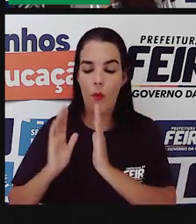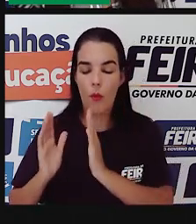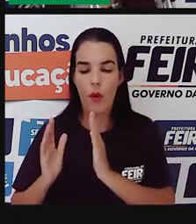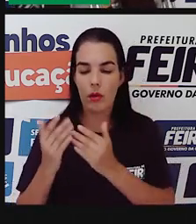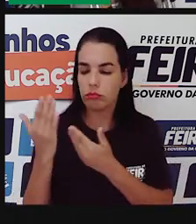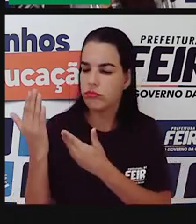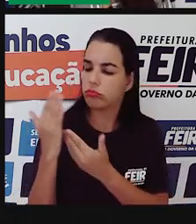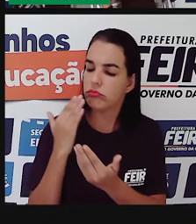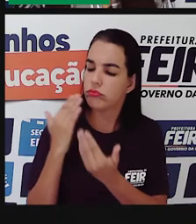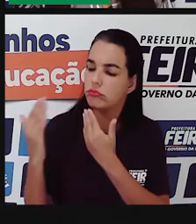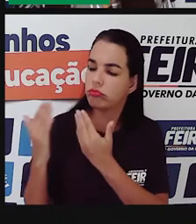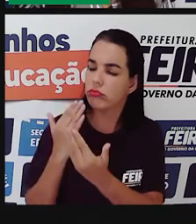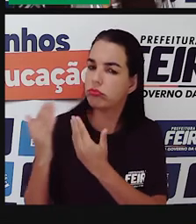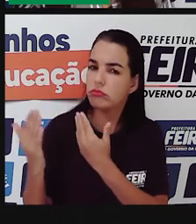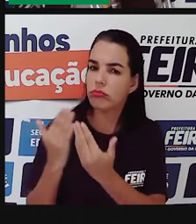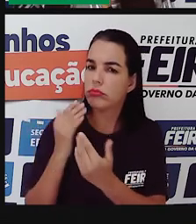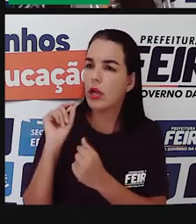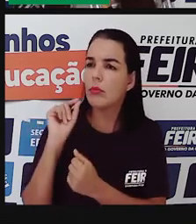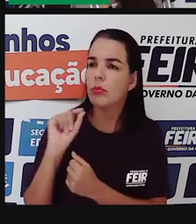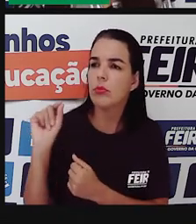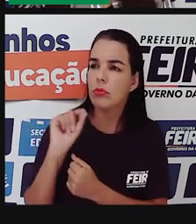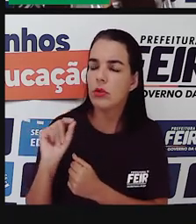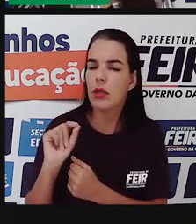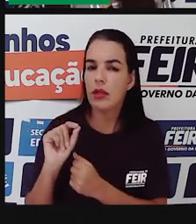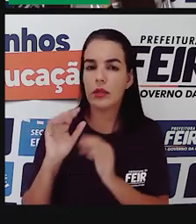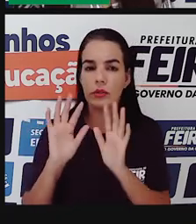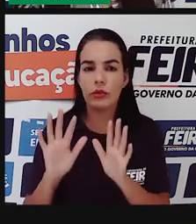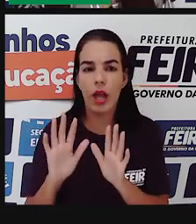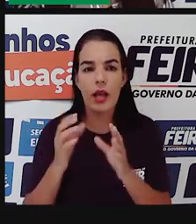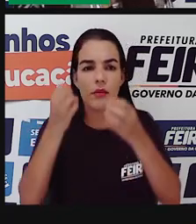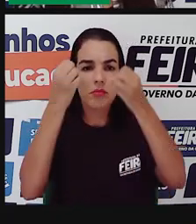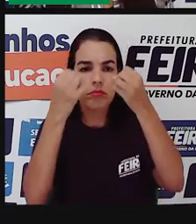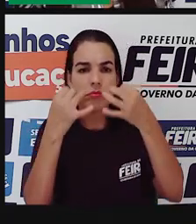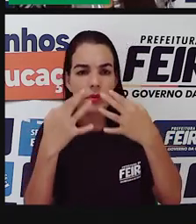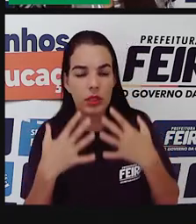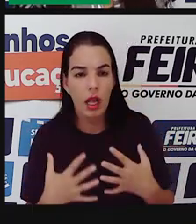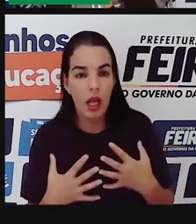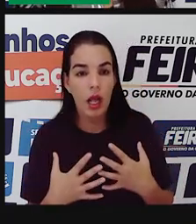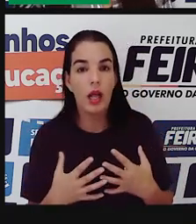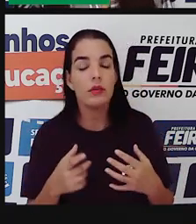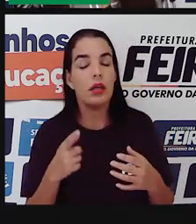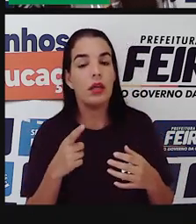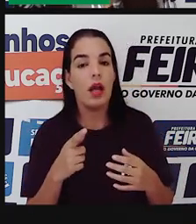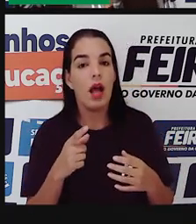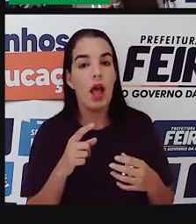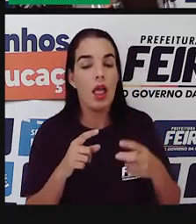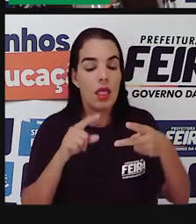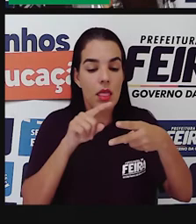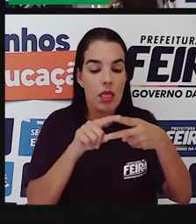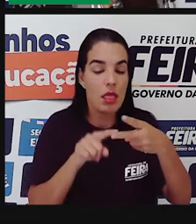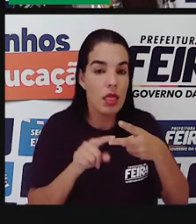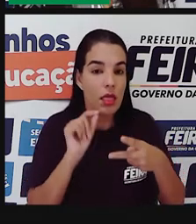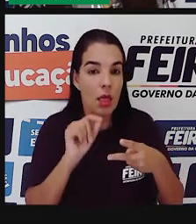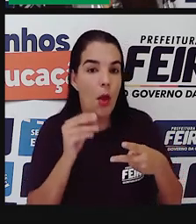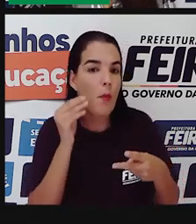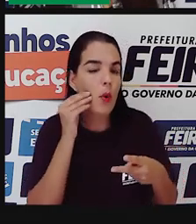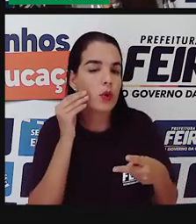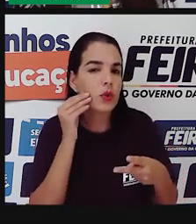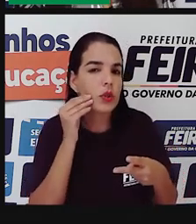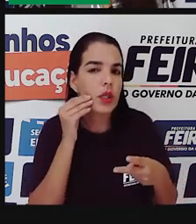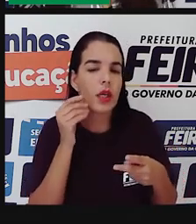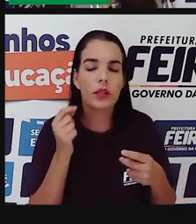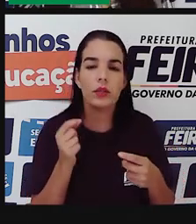grandes rebeliões coloniais destacadas durante essa aula, né? Destacando aí os